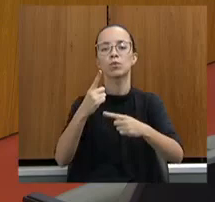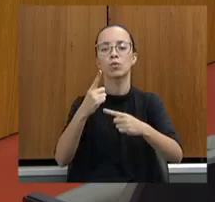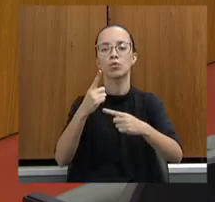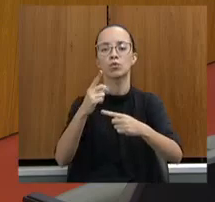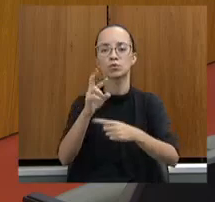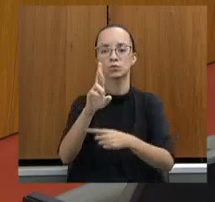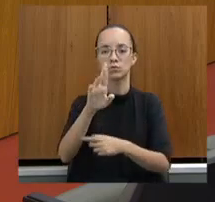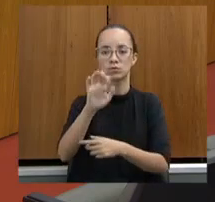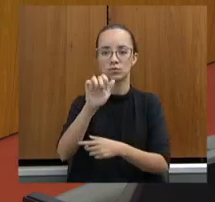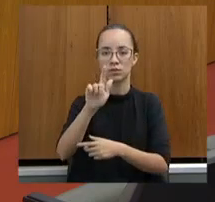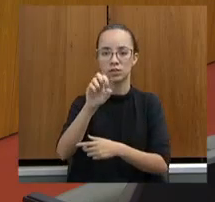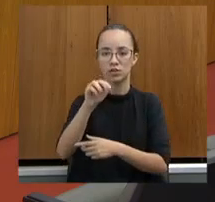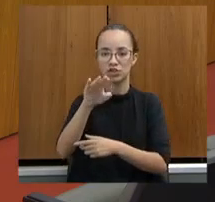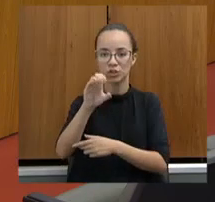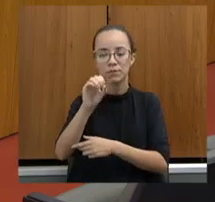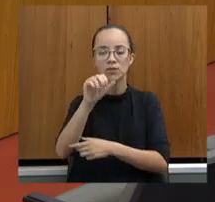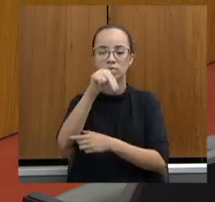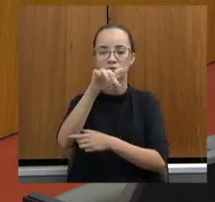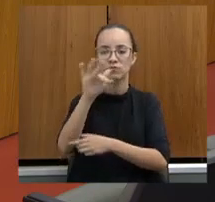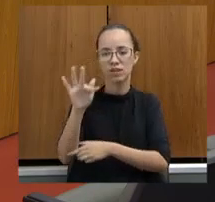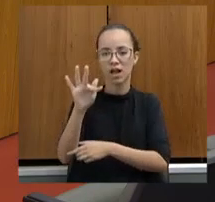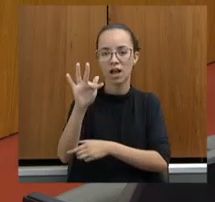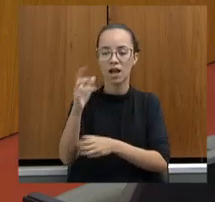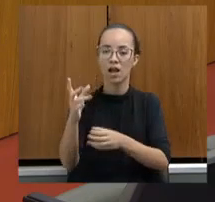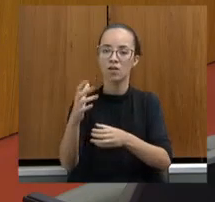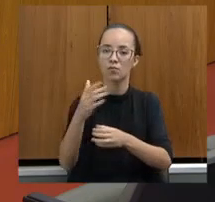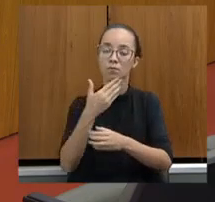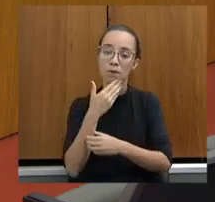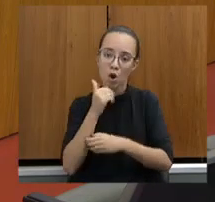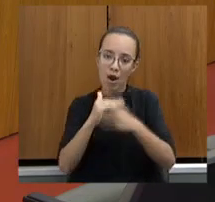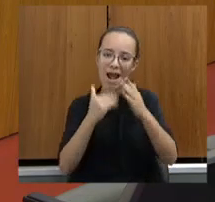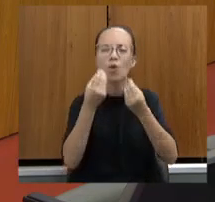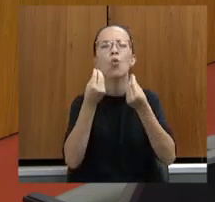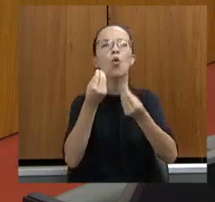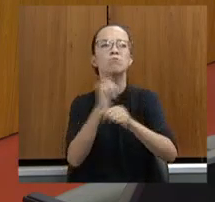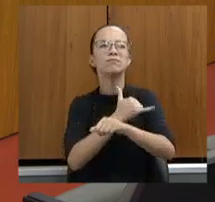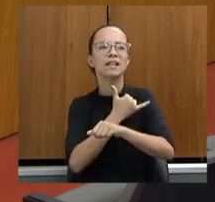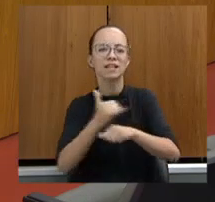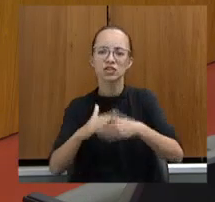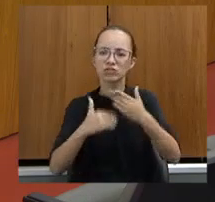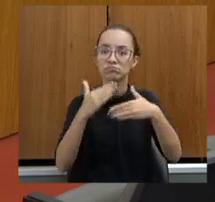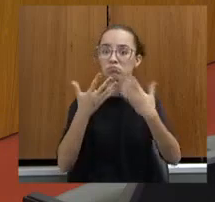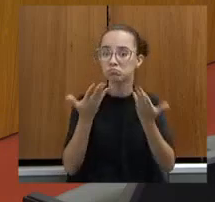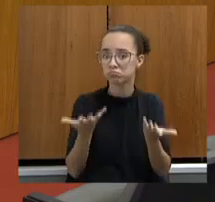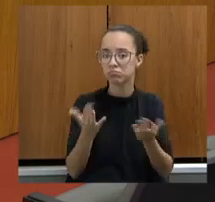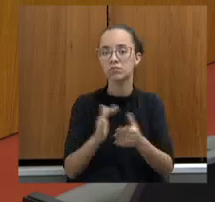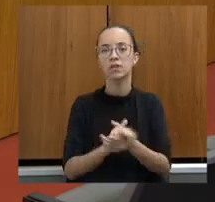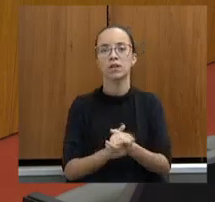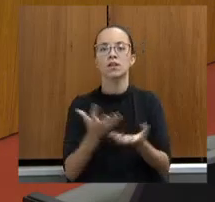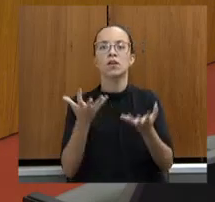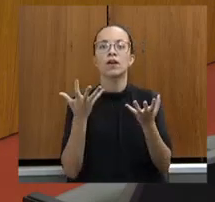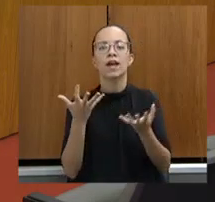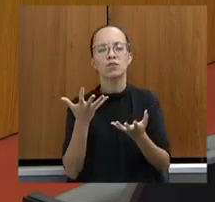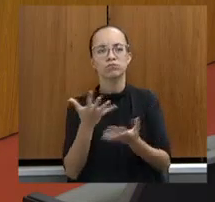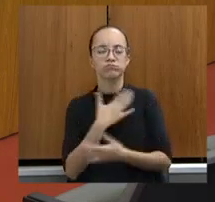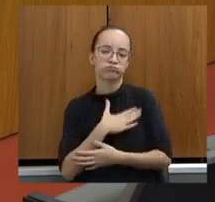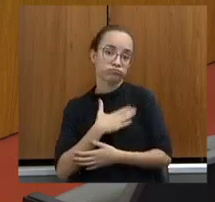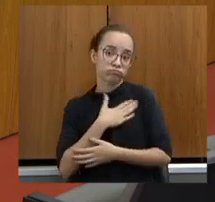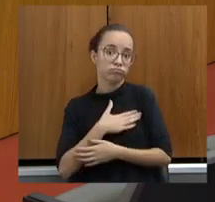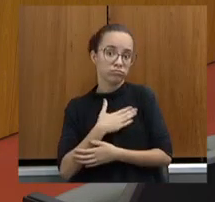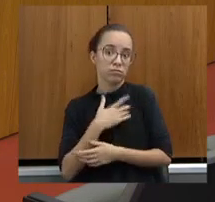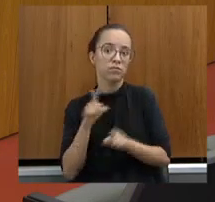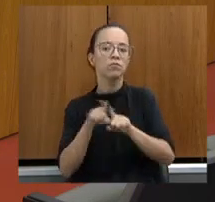de recuperação fiscal e como pretendemos caminhar com relação a isso e eu gostaria de ver também